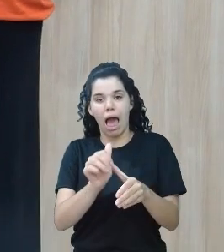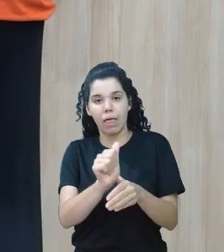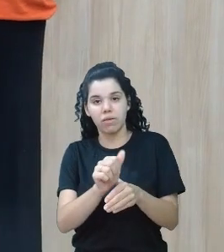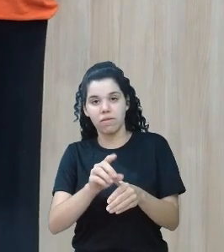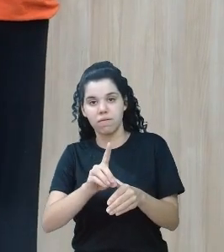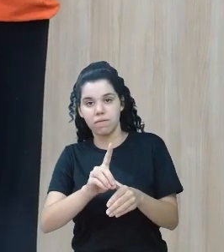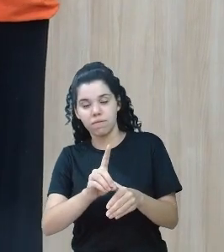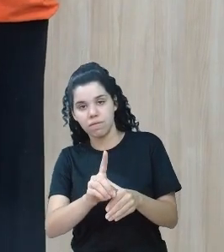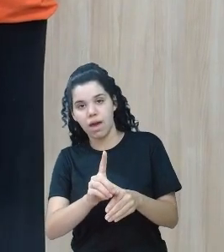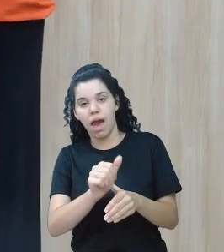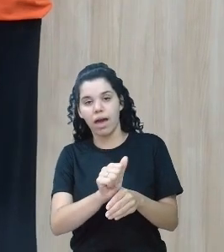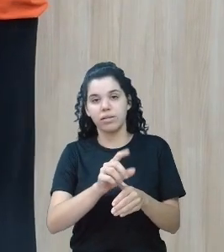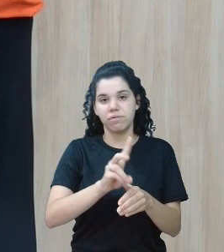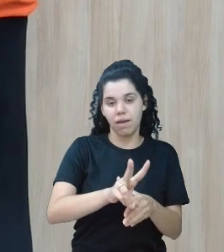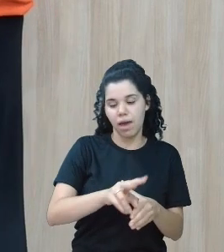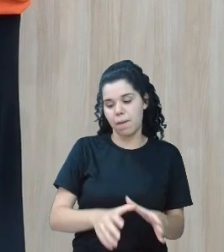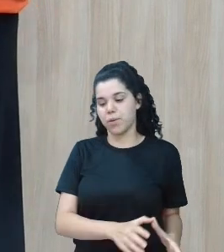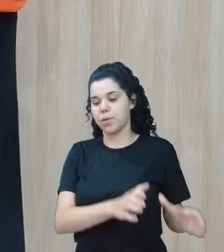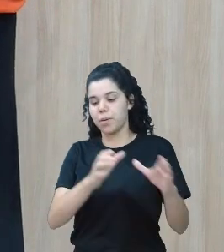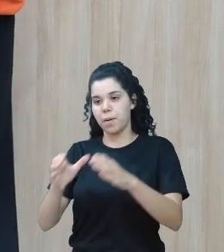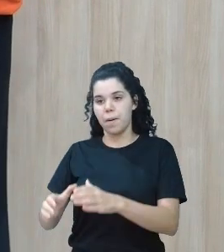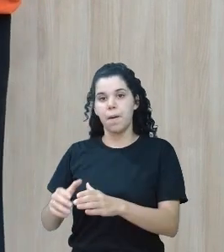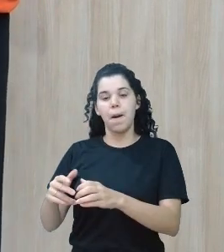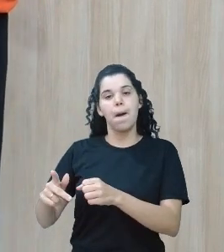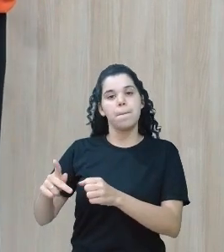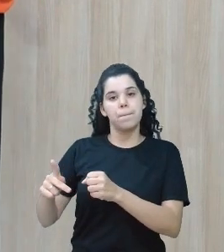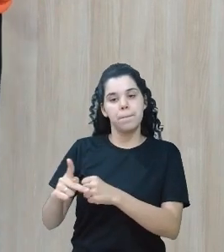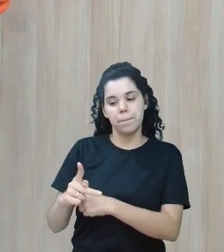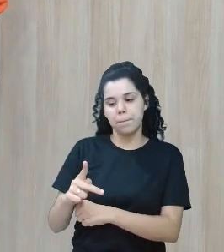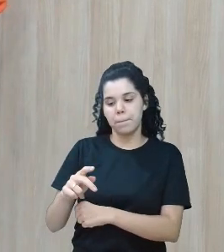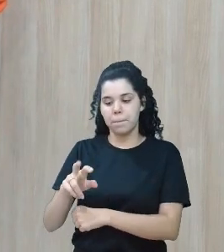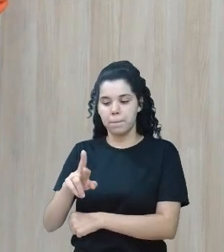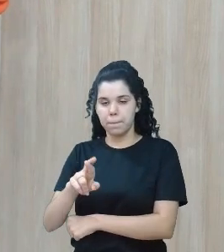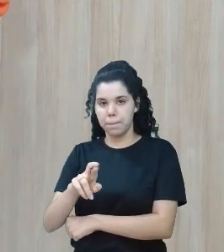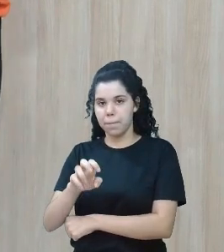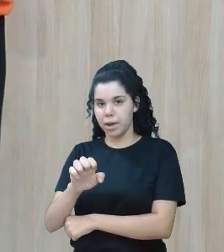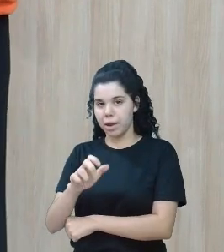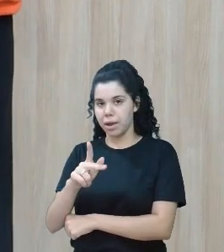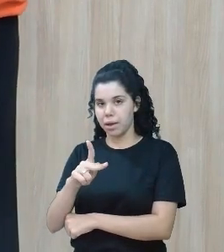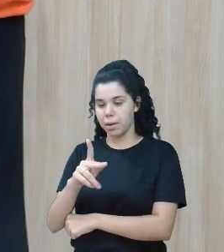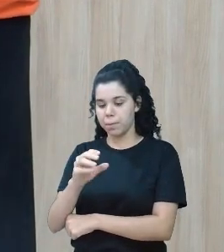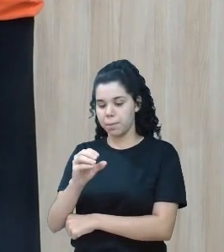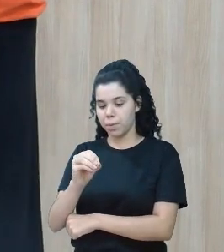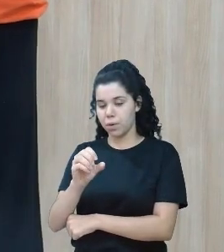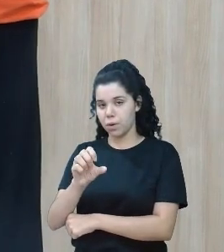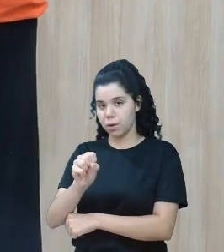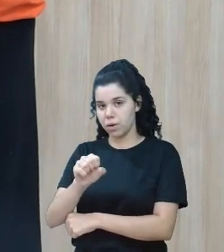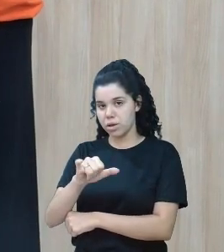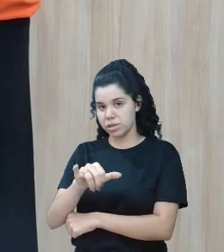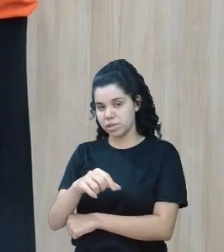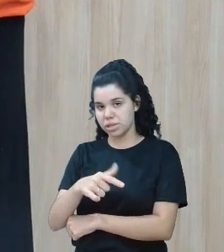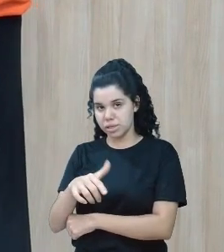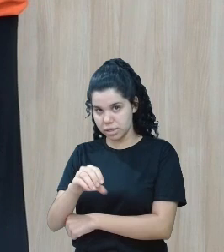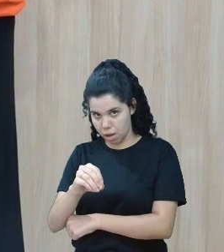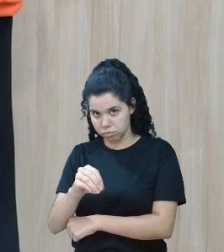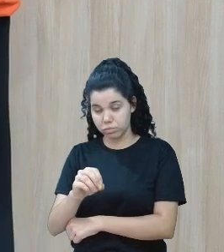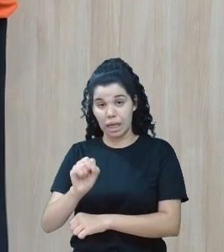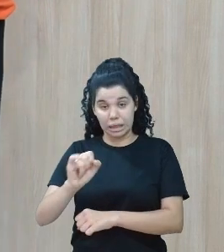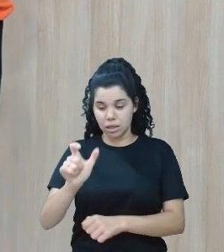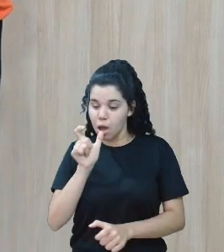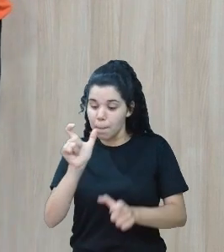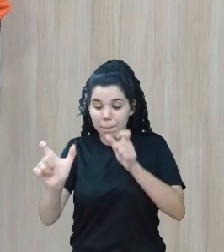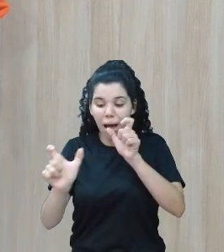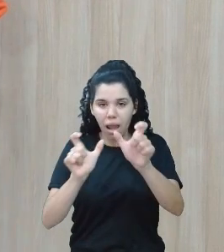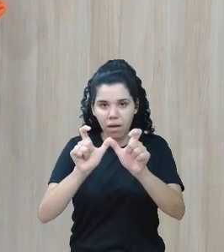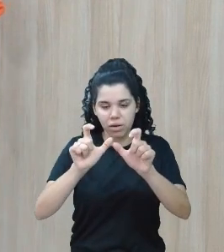das preposições, certo? Quando eu pego essas palavras e lanço numa frase, elas podem